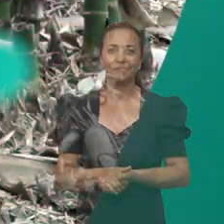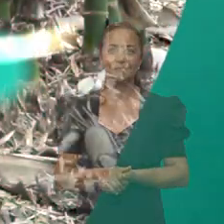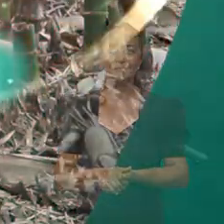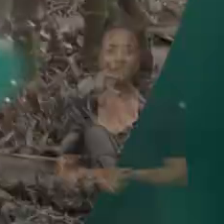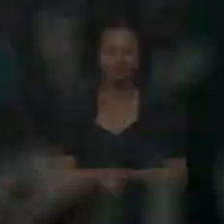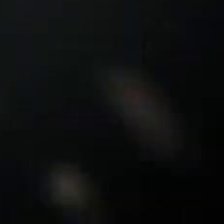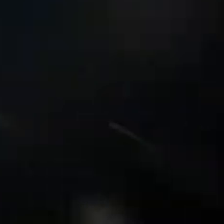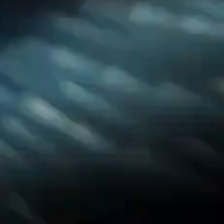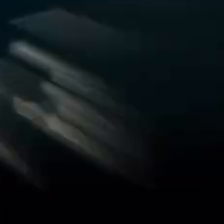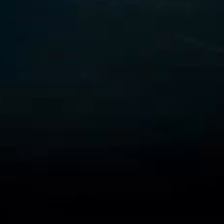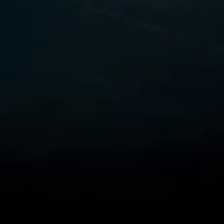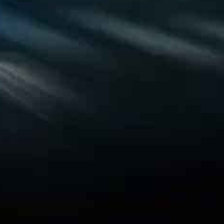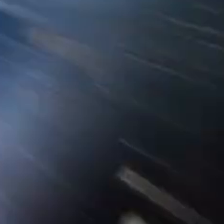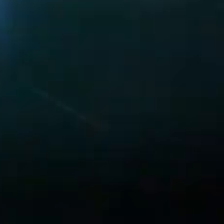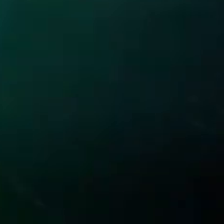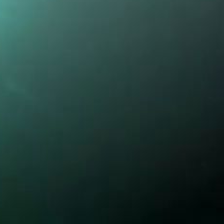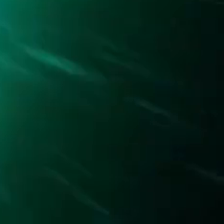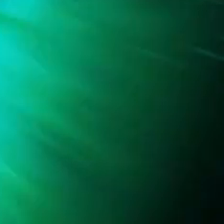já